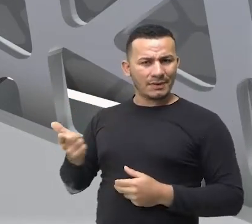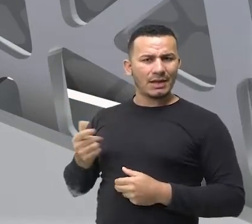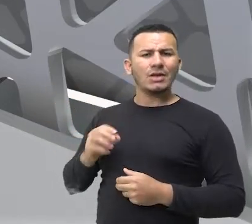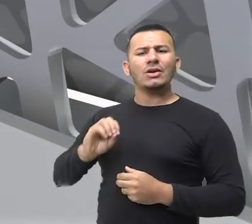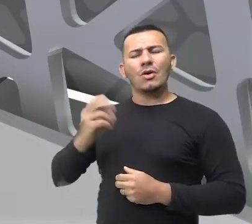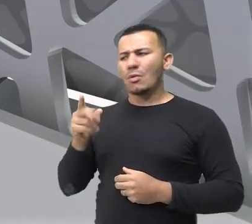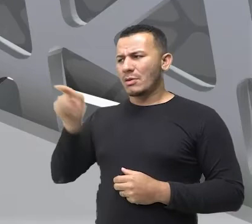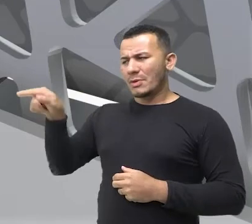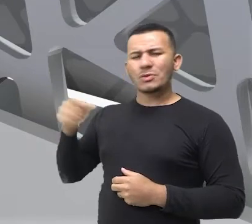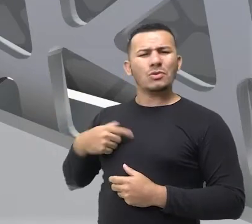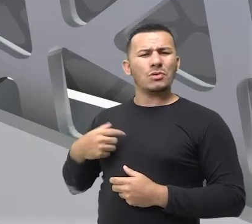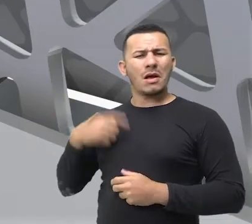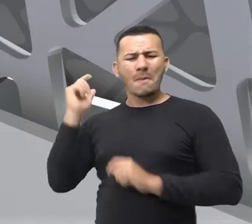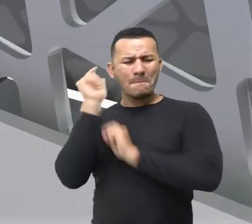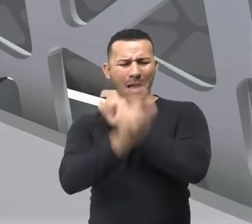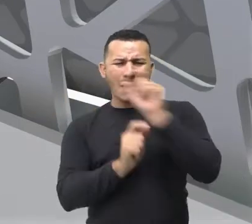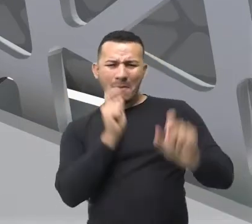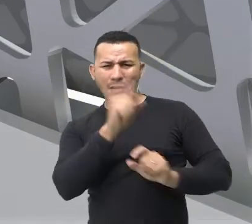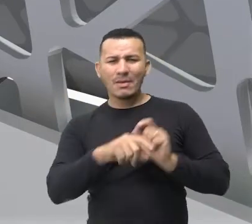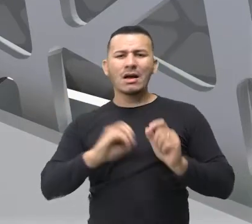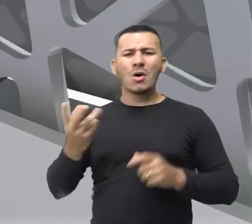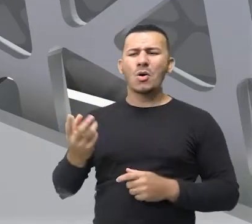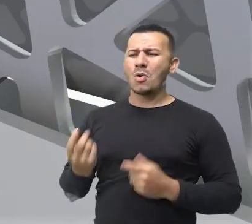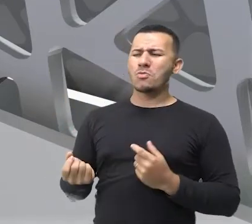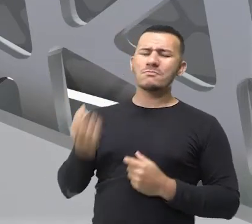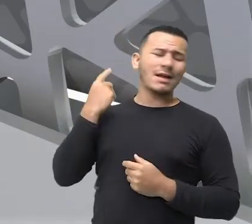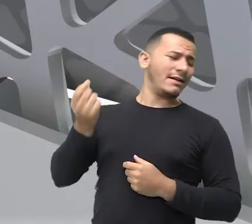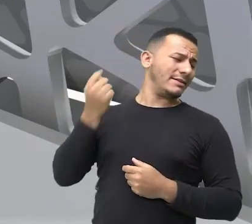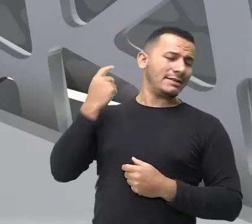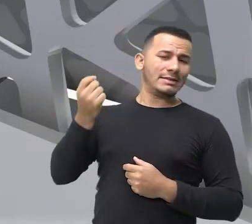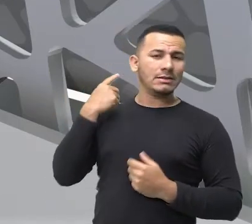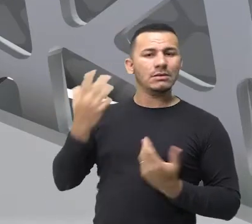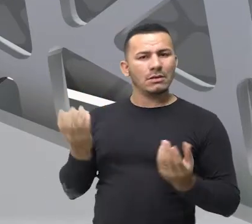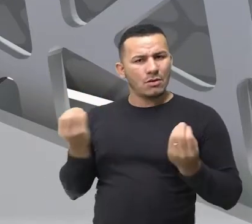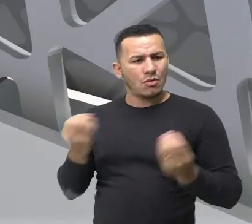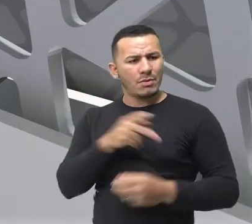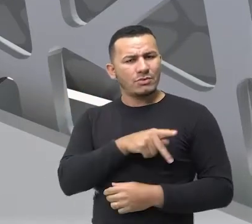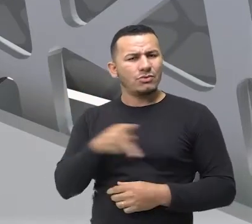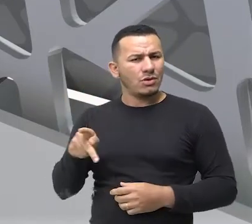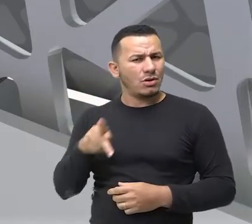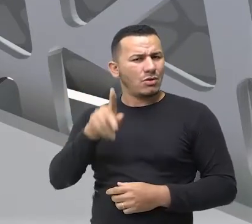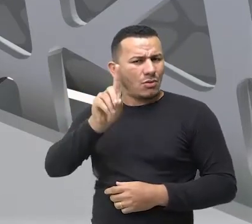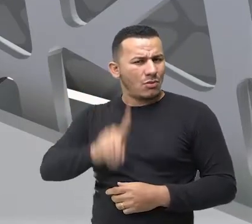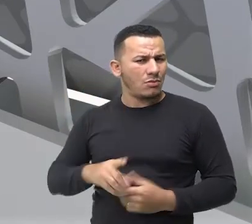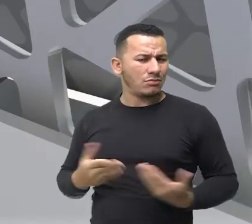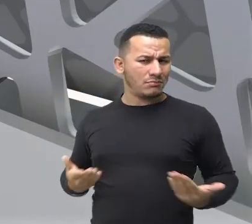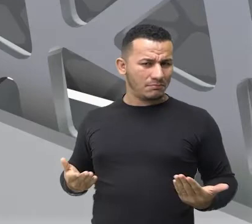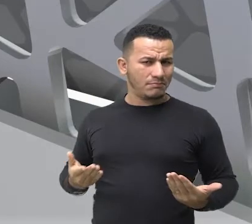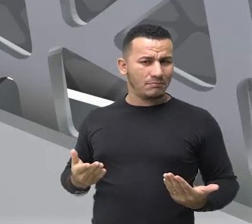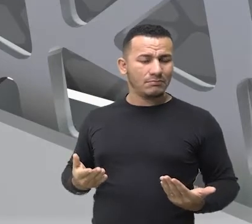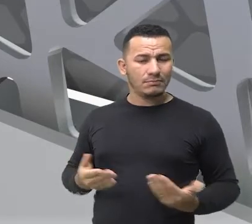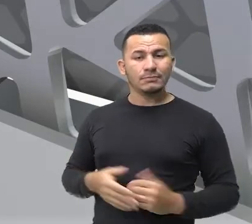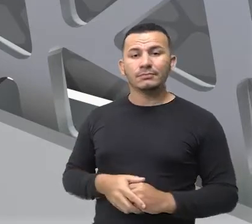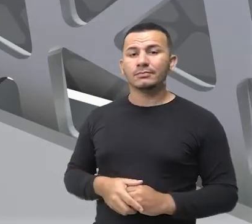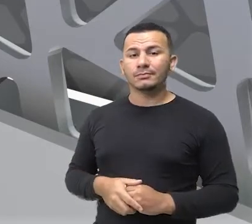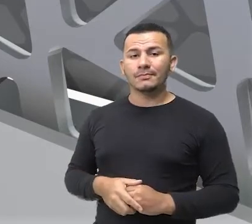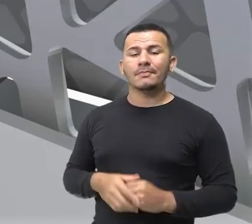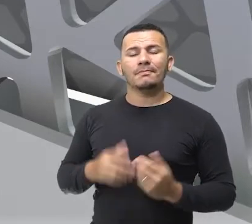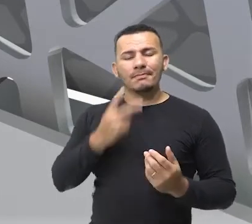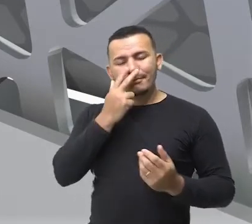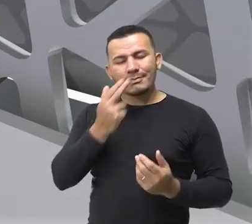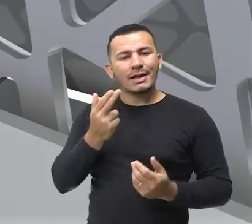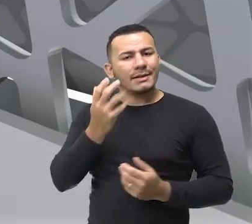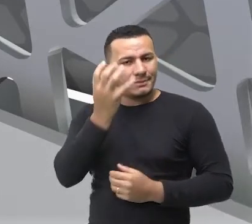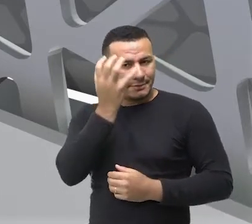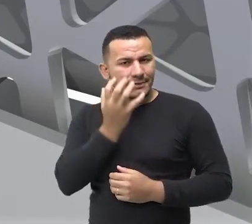ligaram por um grosseiras com a os diretor certo E observa em que é